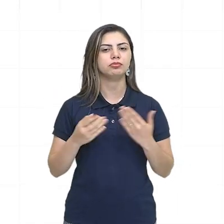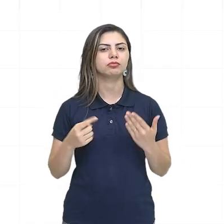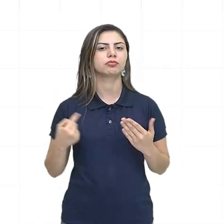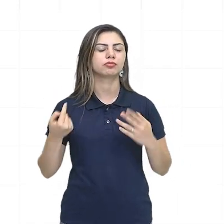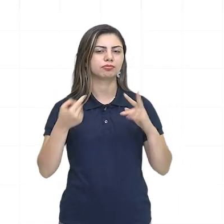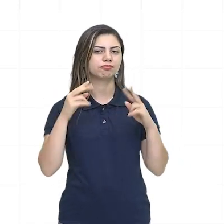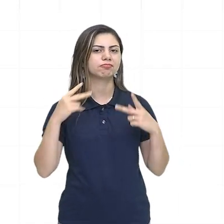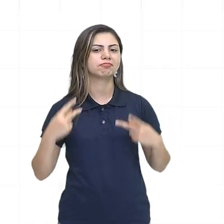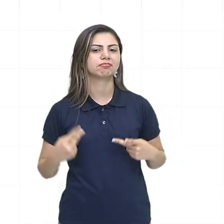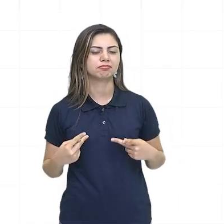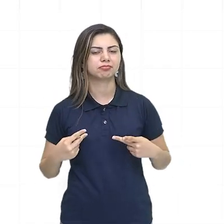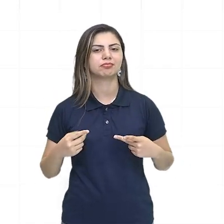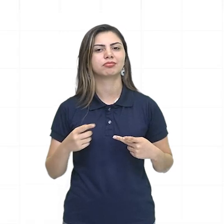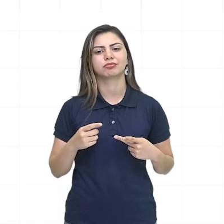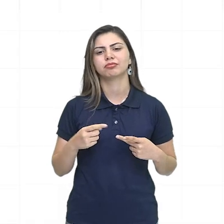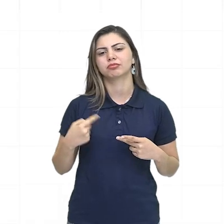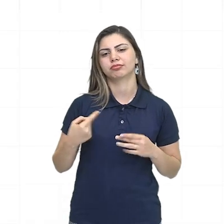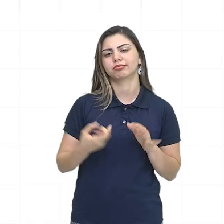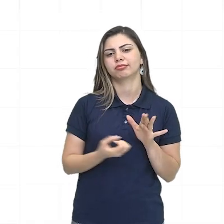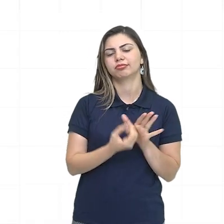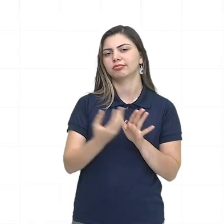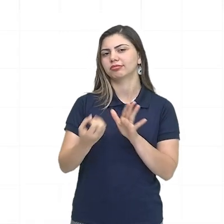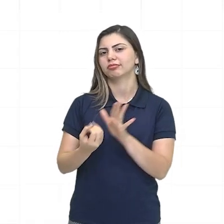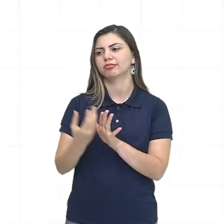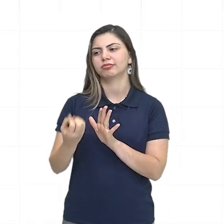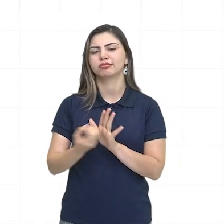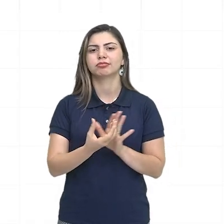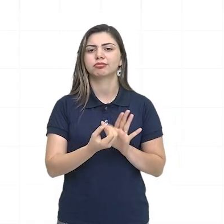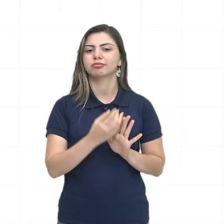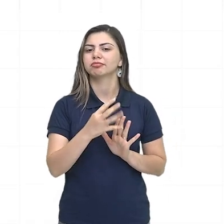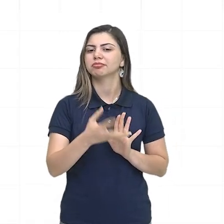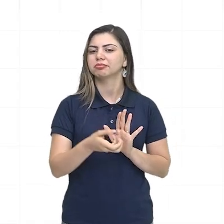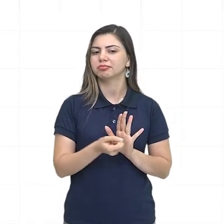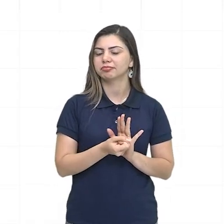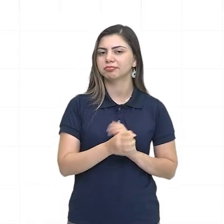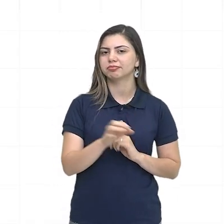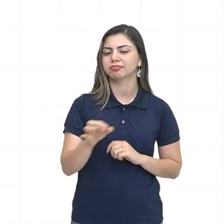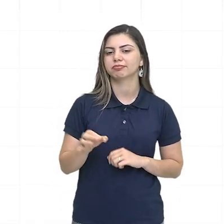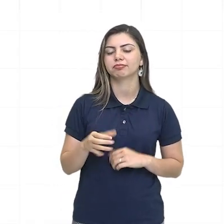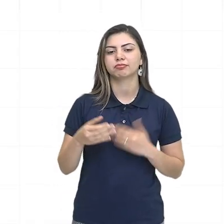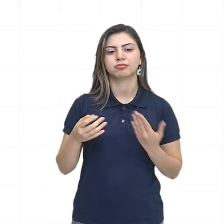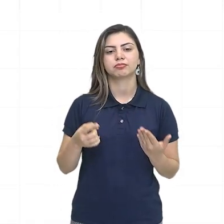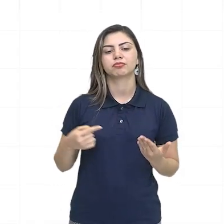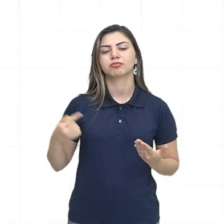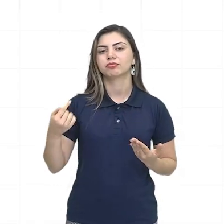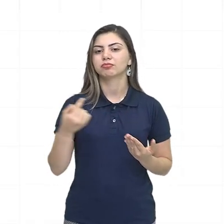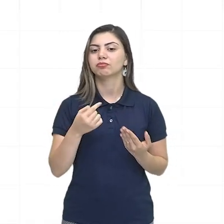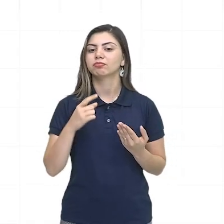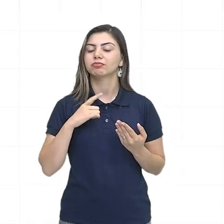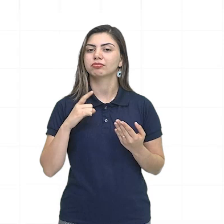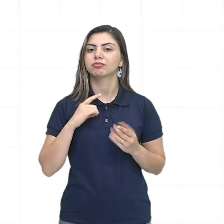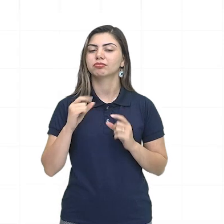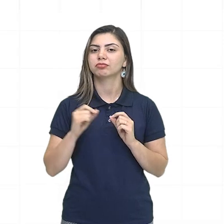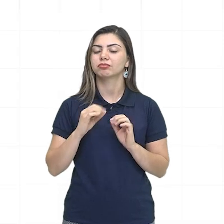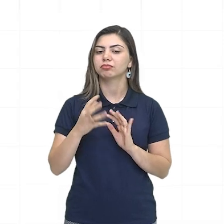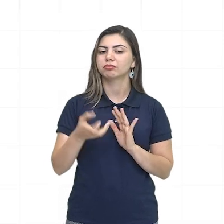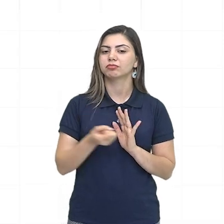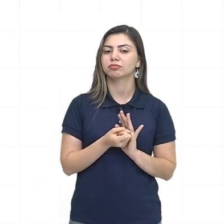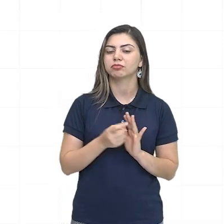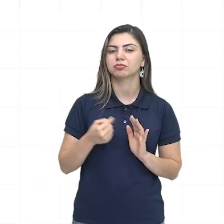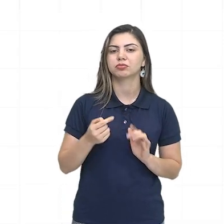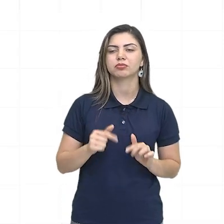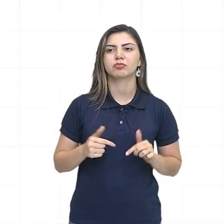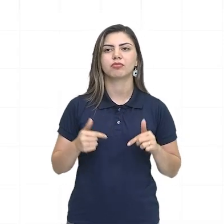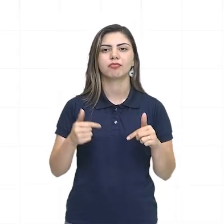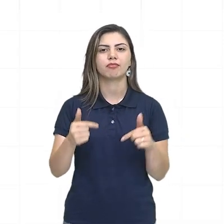ser simbólico, isso é essencial. Nós somos seres simbólicos, os gestos,